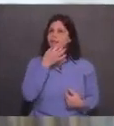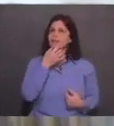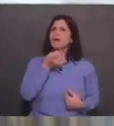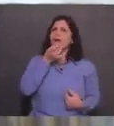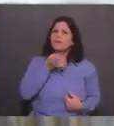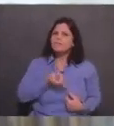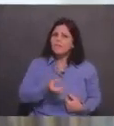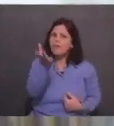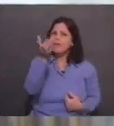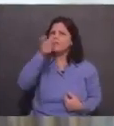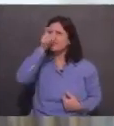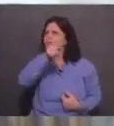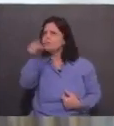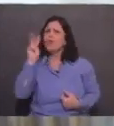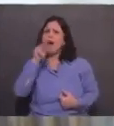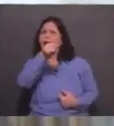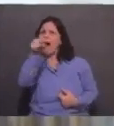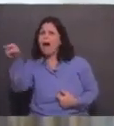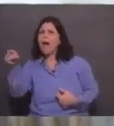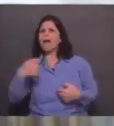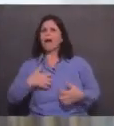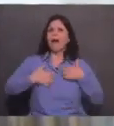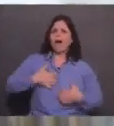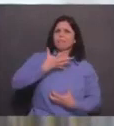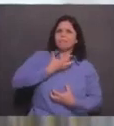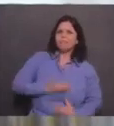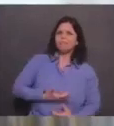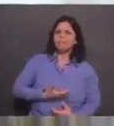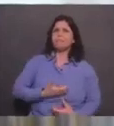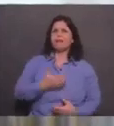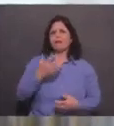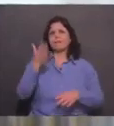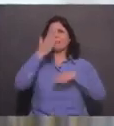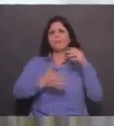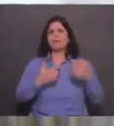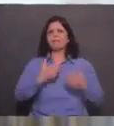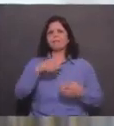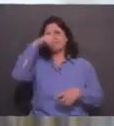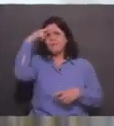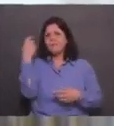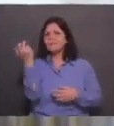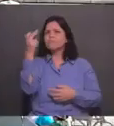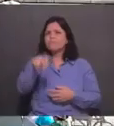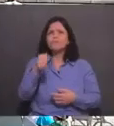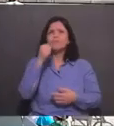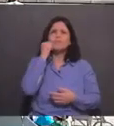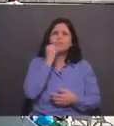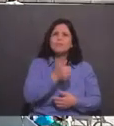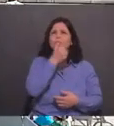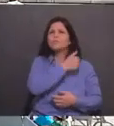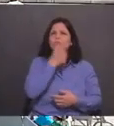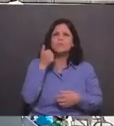haja alguém que chegue ao desespero diante das dificuldades, das doenças,